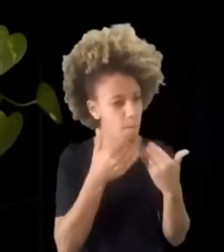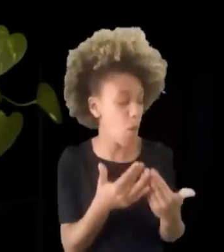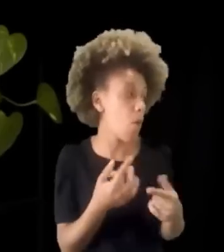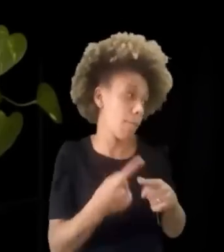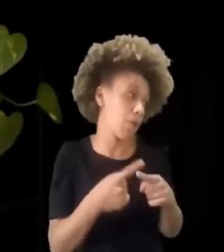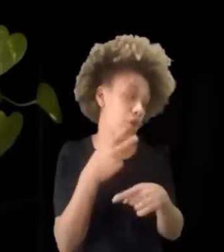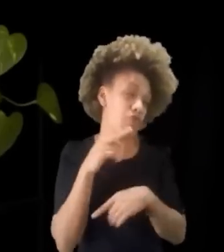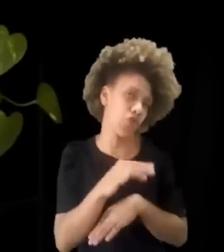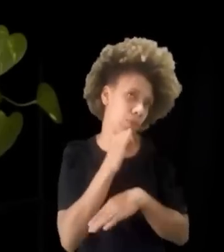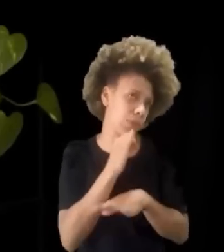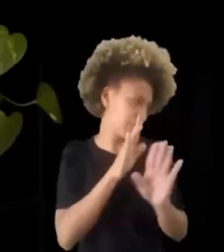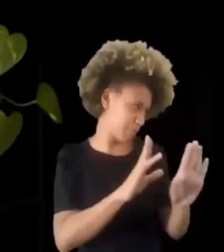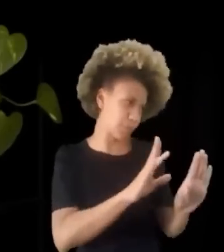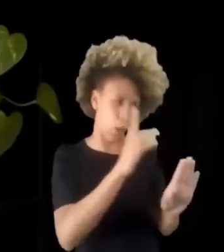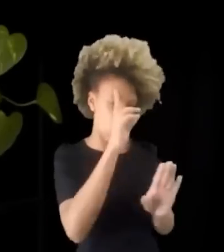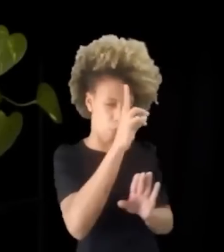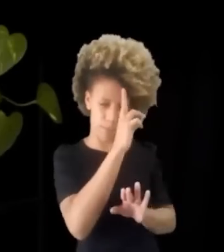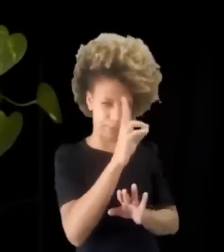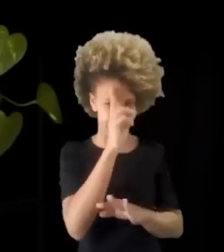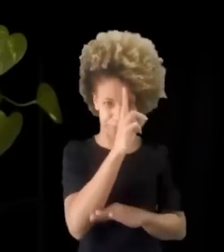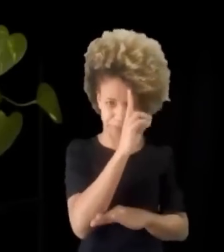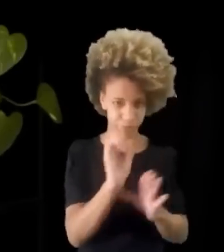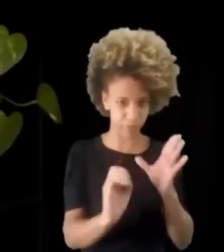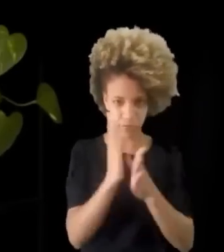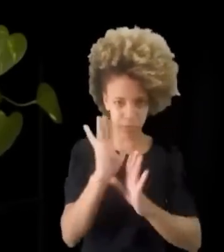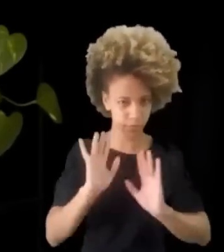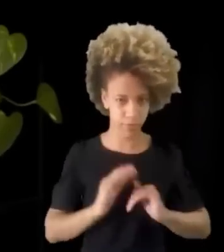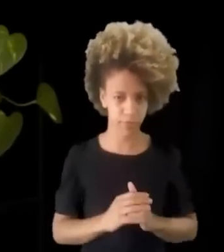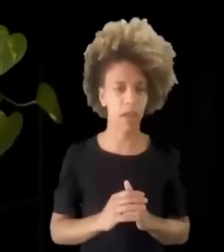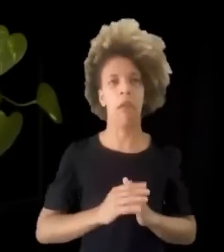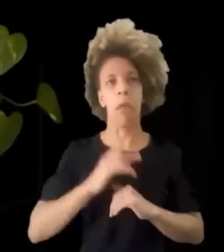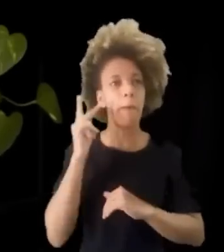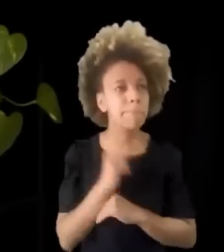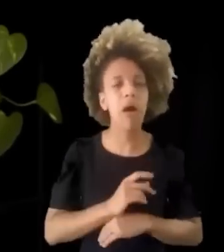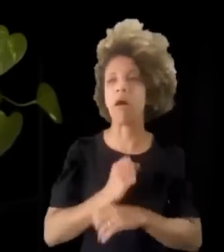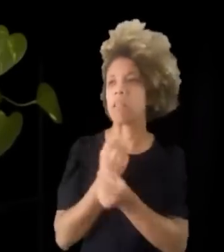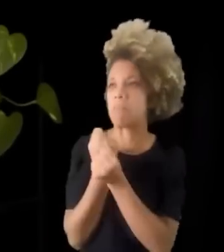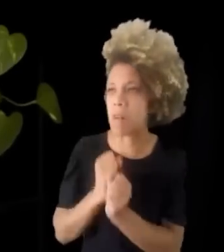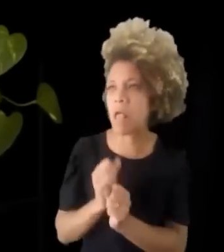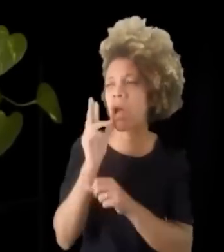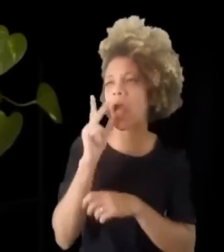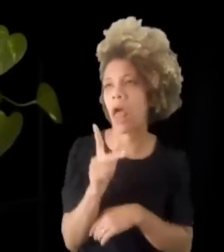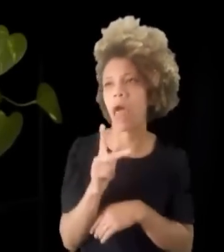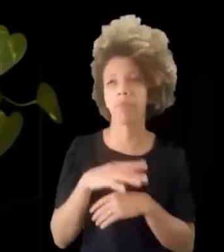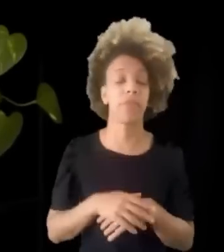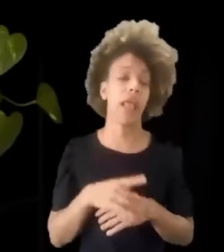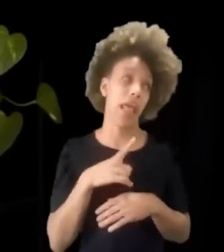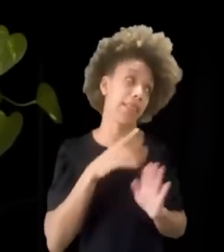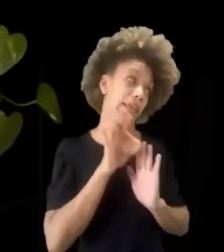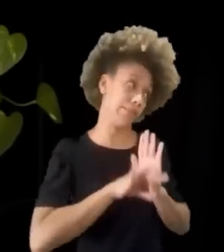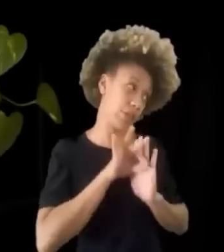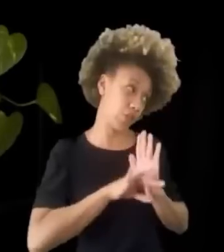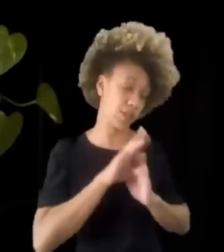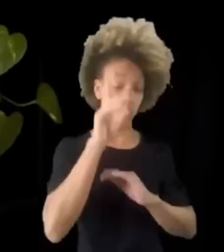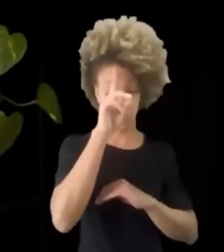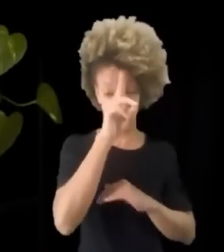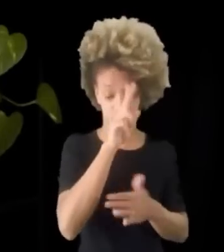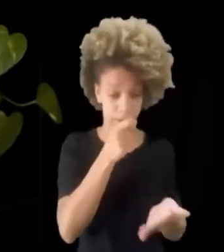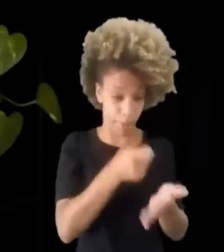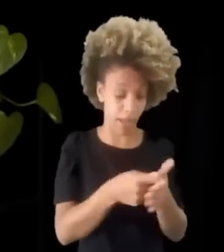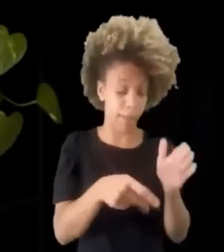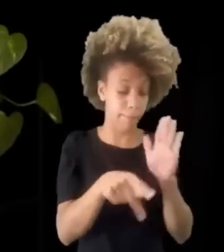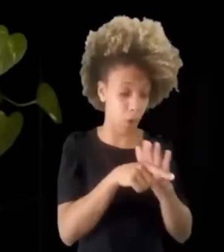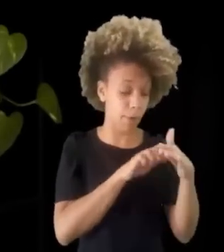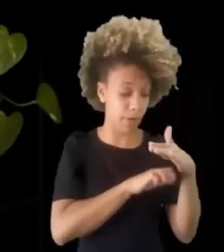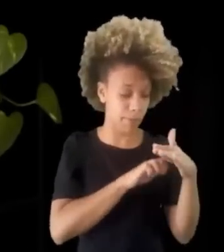que eu vejo muita gente falando assim ah Uber o Uber surgiu aí os cara fala assim é exploração e o aí tem a taxação do Uber e